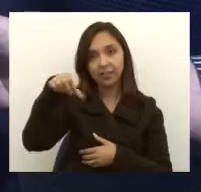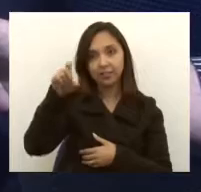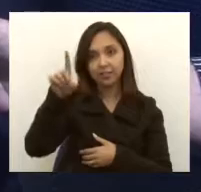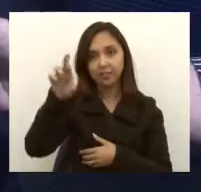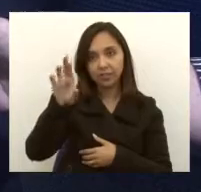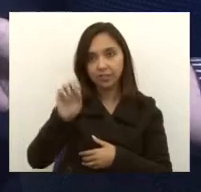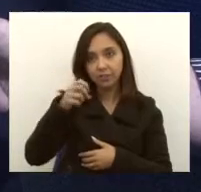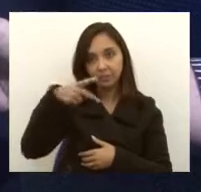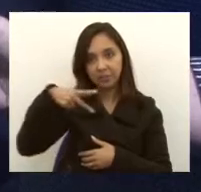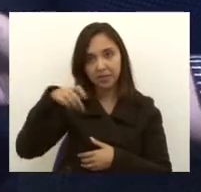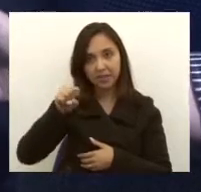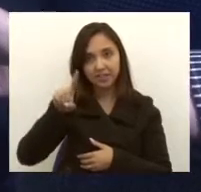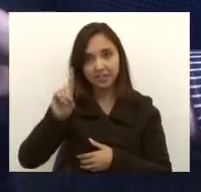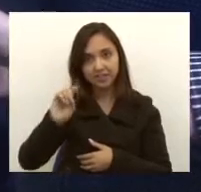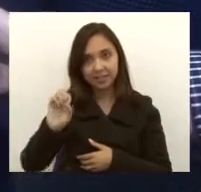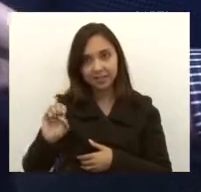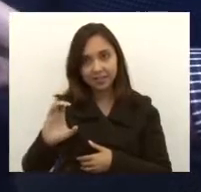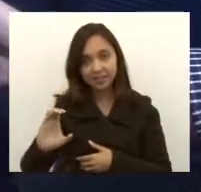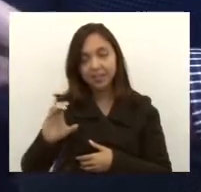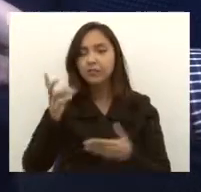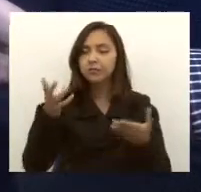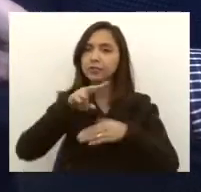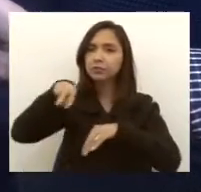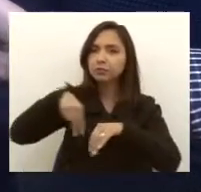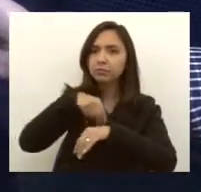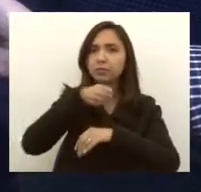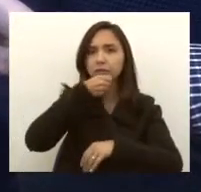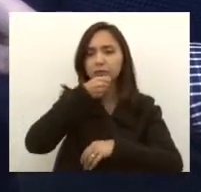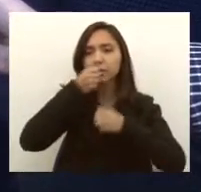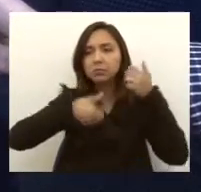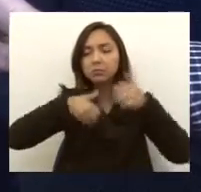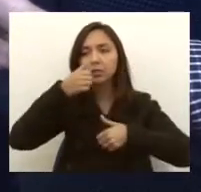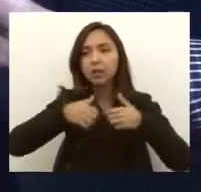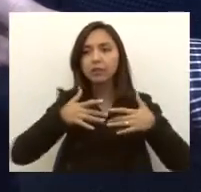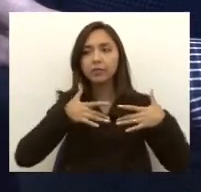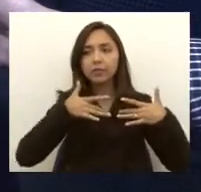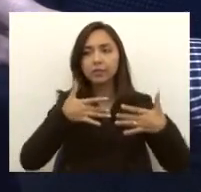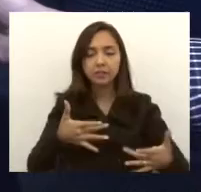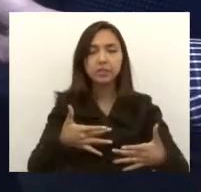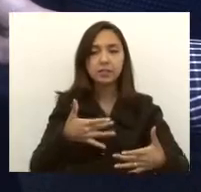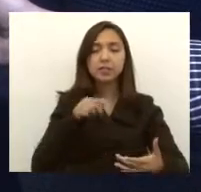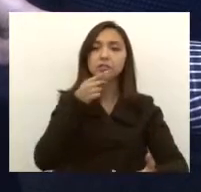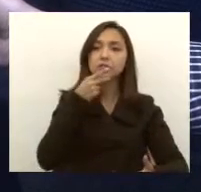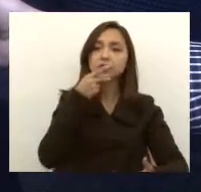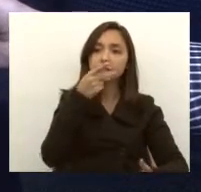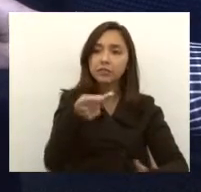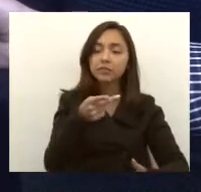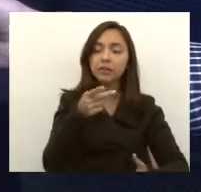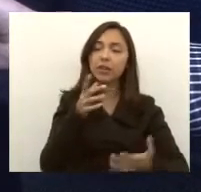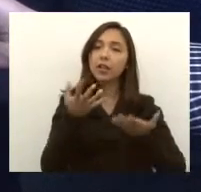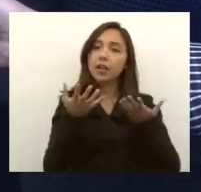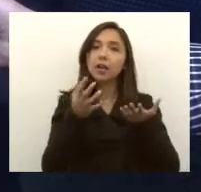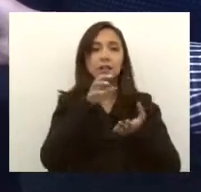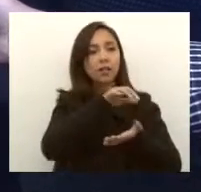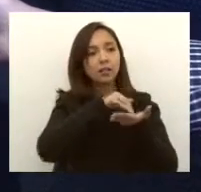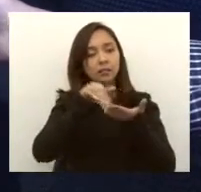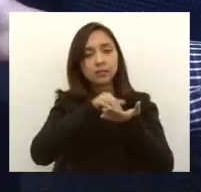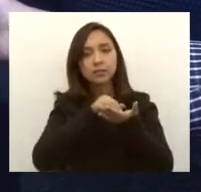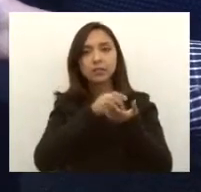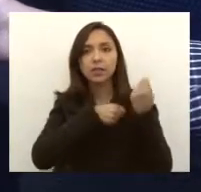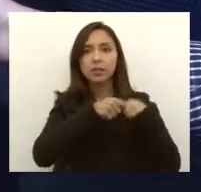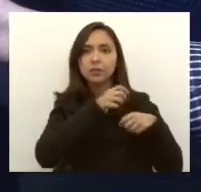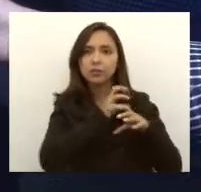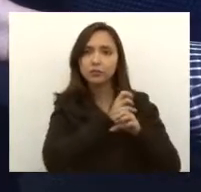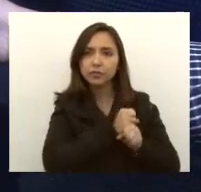PSDC. Vereador, o senhor falava hoje, durante a tribuna, a respeito de uma iniciativa sua de tentar sensibilizar o secretário de Finanças com